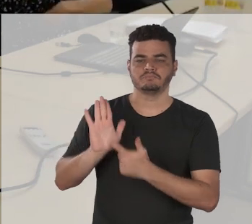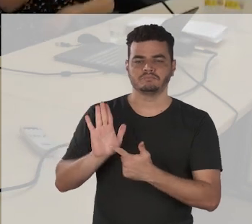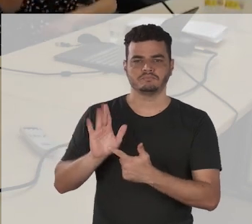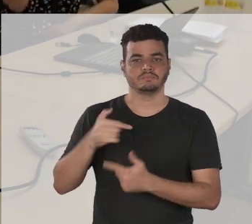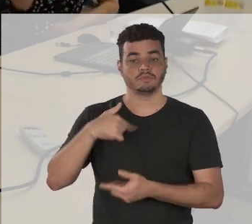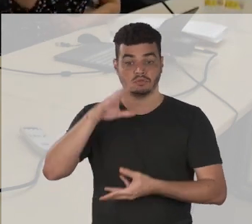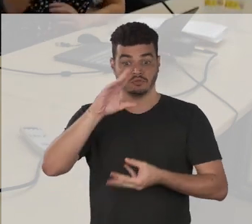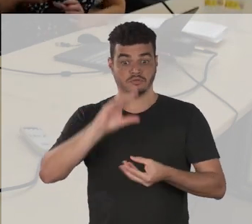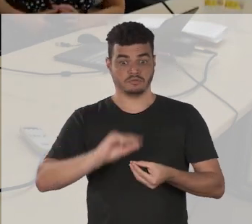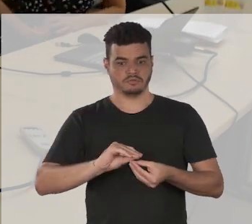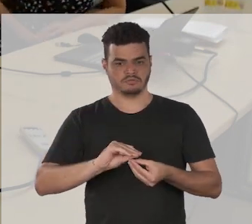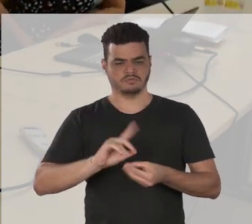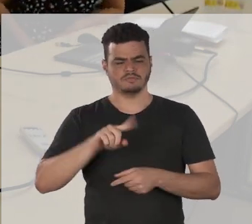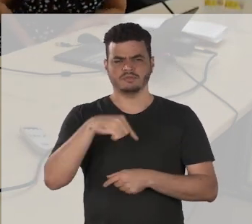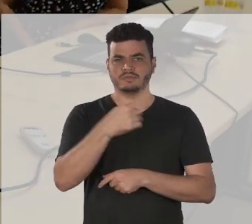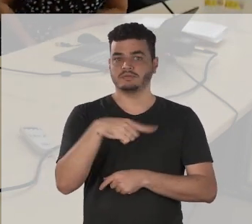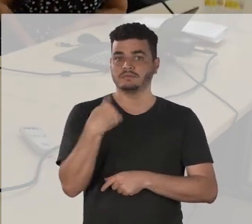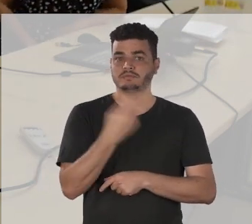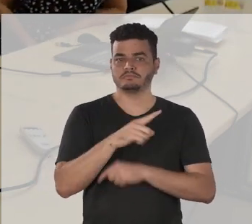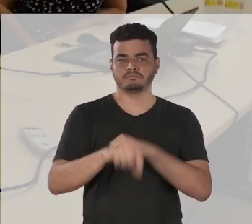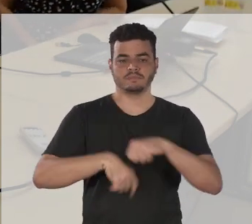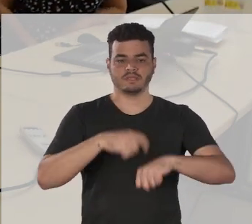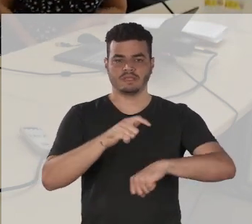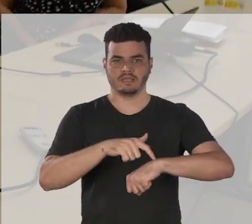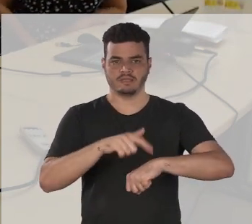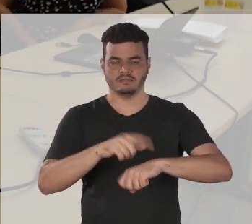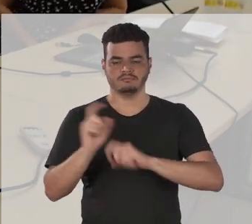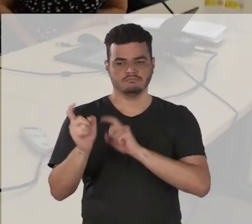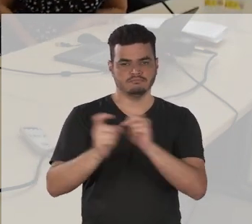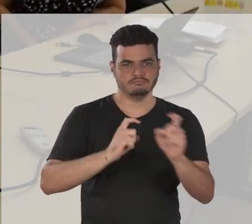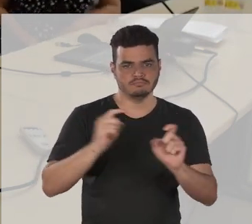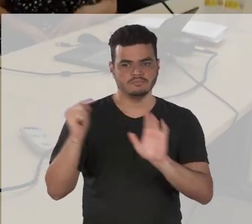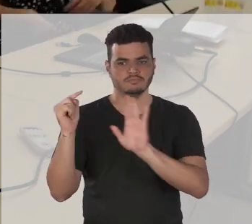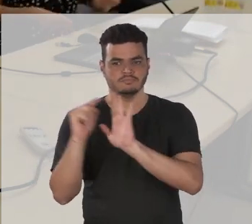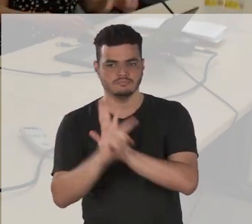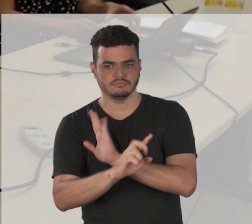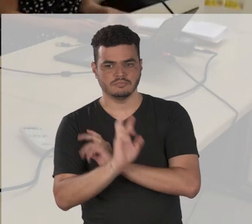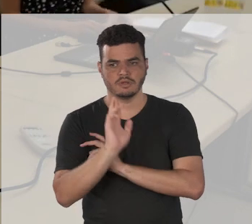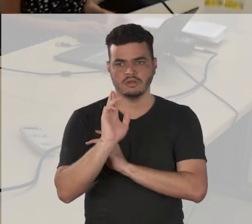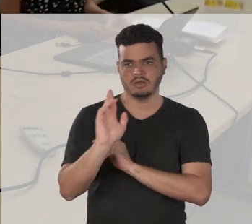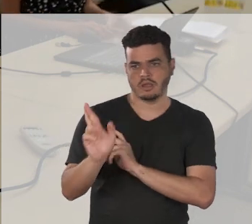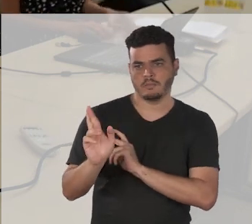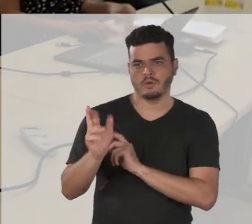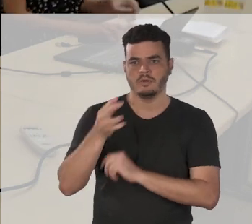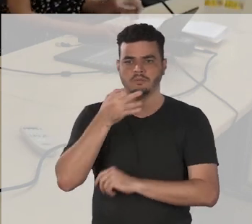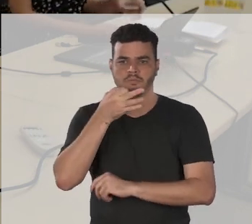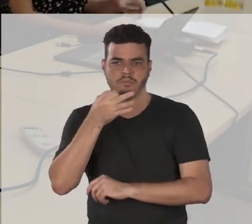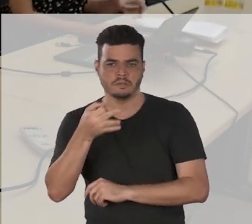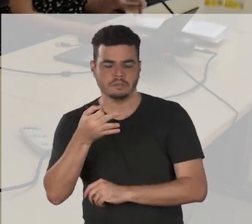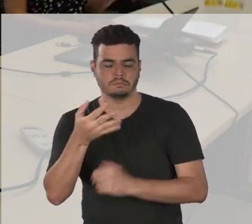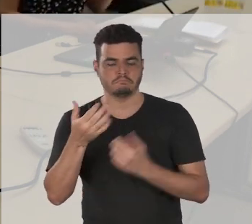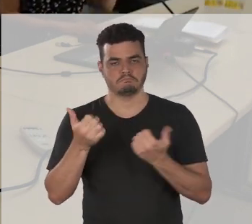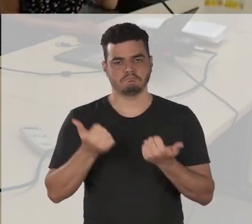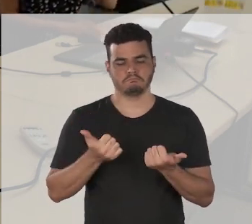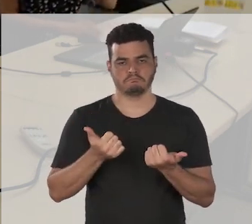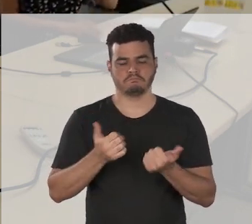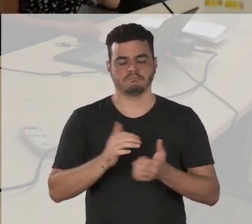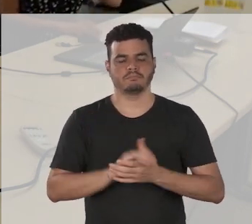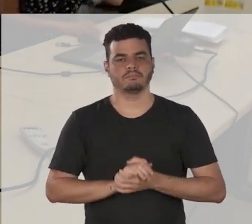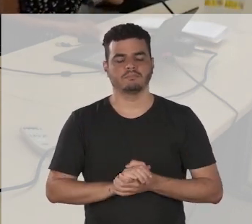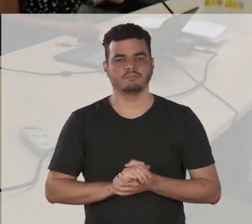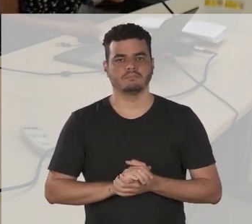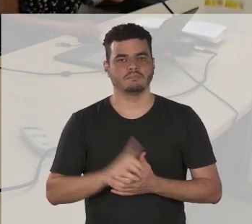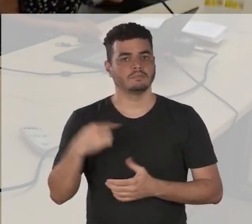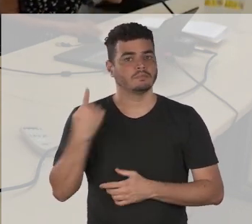aqui. E depois a gente abre para discussão, façam perguntas, comentários, certo? Vamos